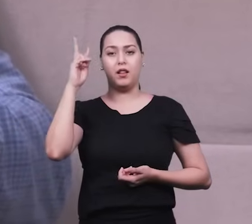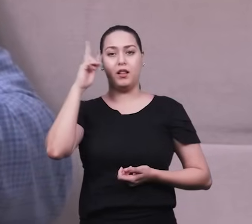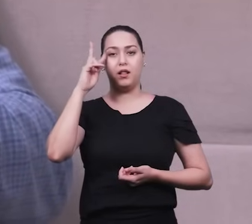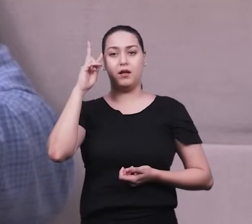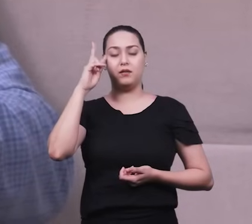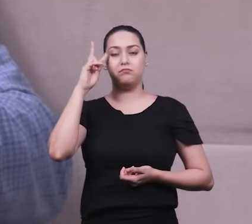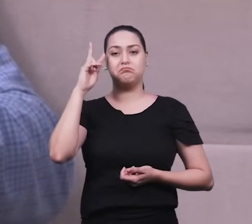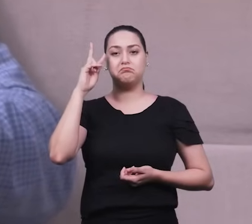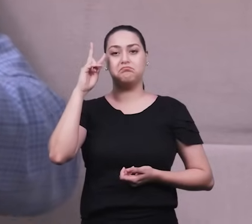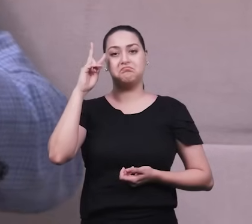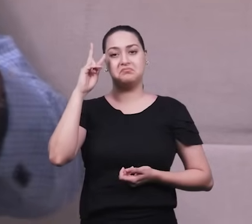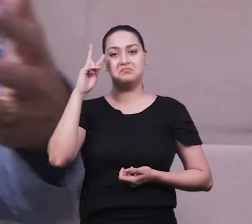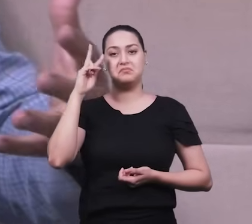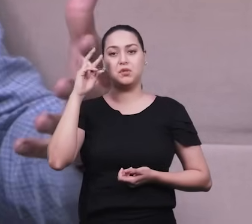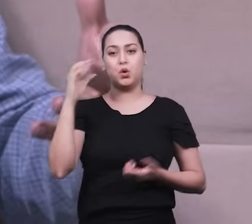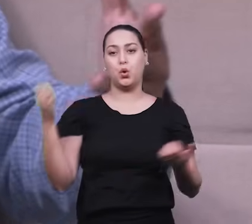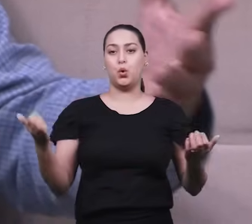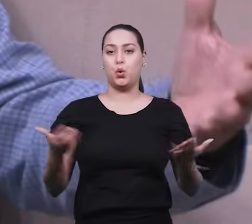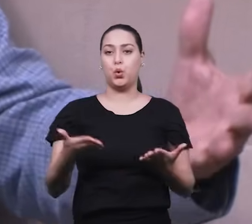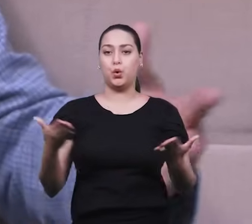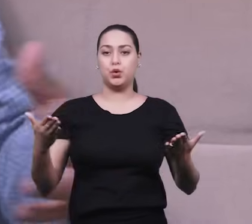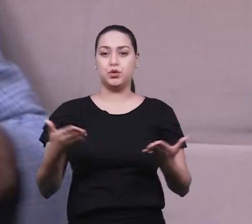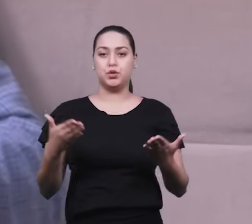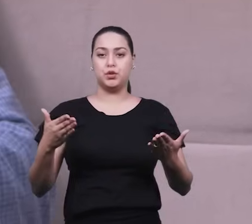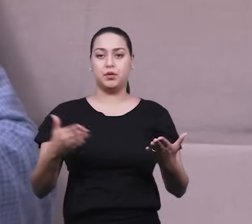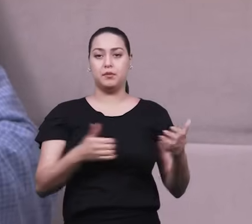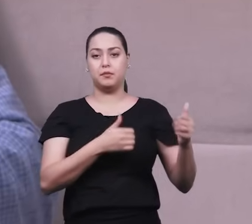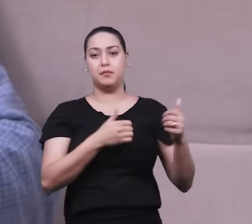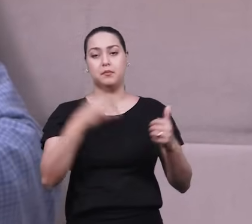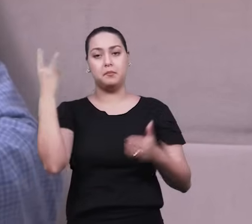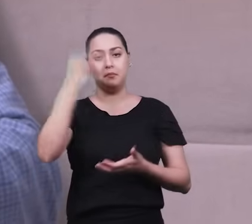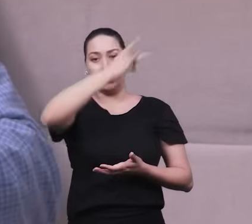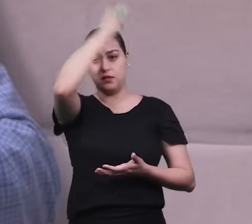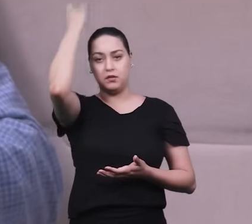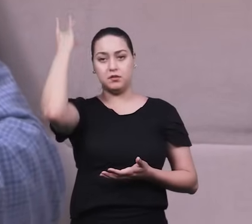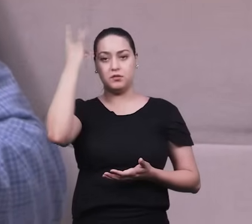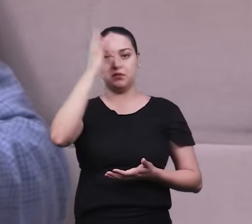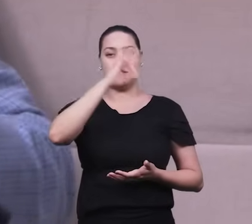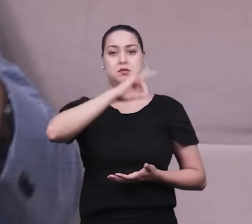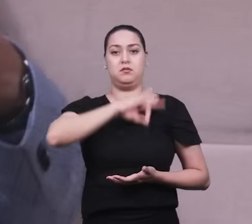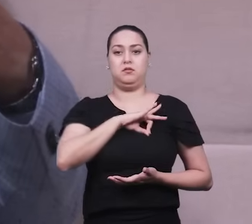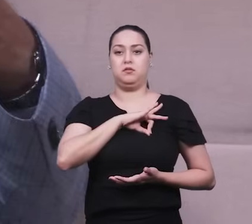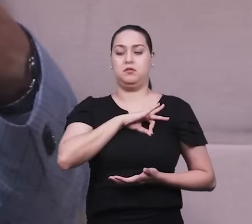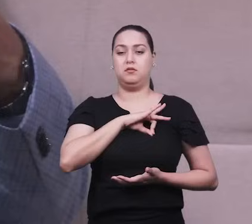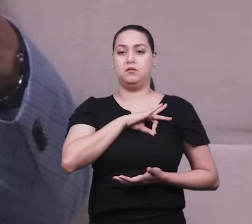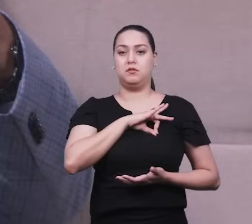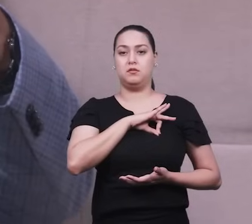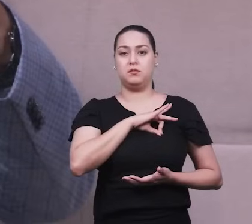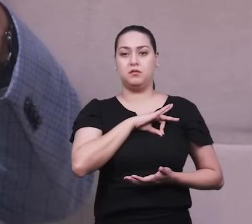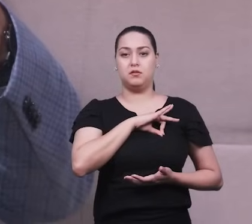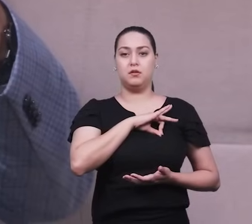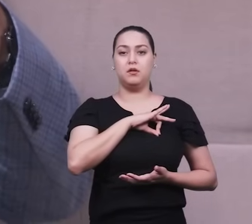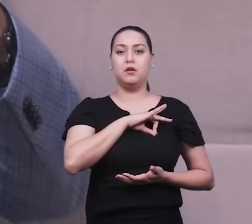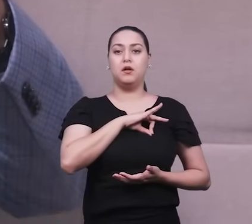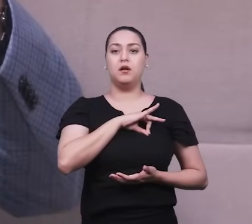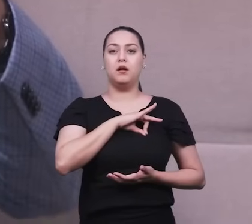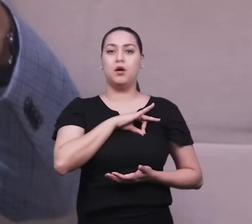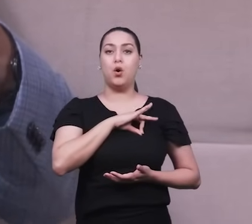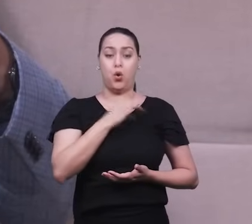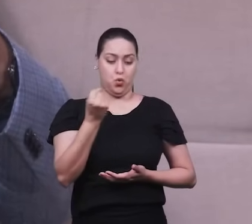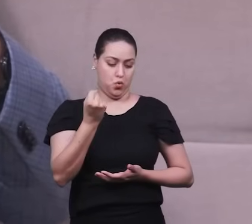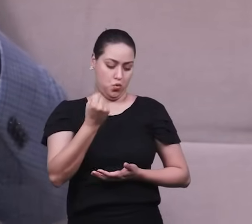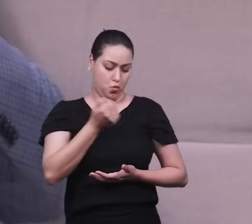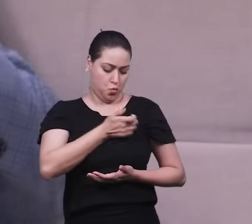eu me lembro como se fosse hoje, o dia que fui batizado com o Espírito Santo. Isso mesmo. Porque você fica, o